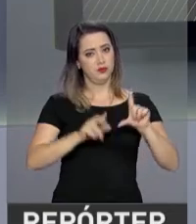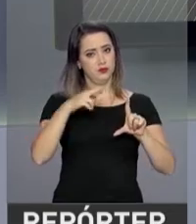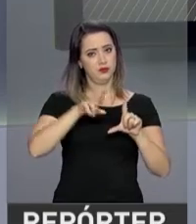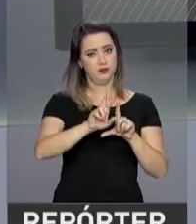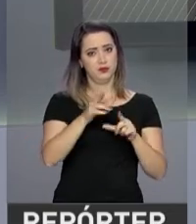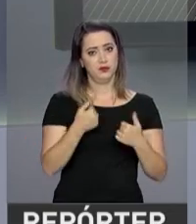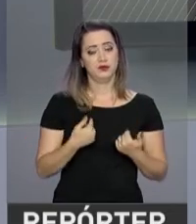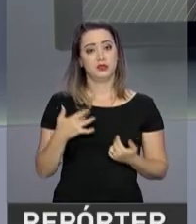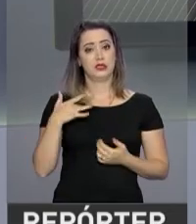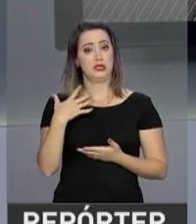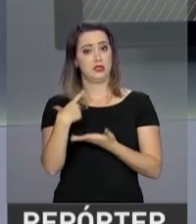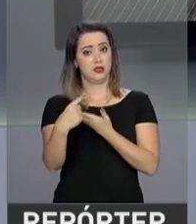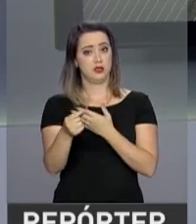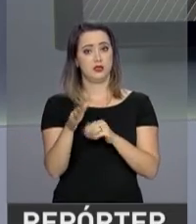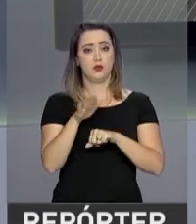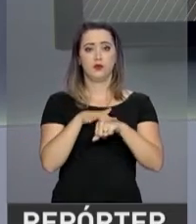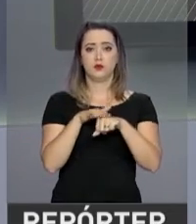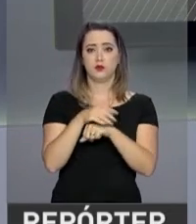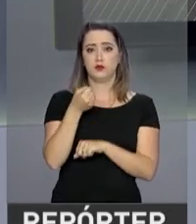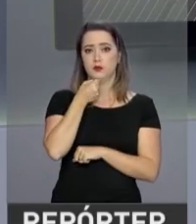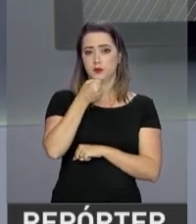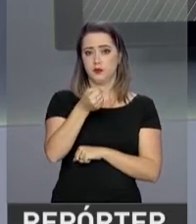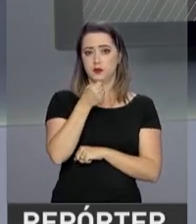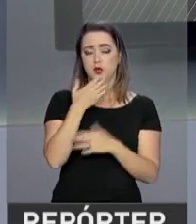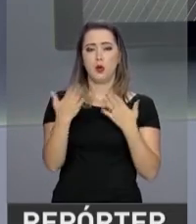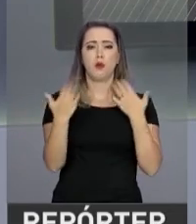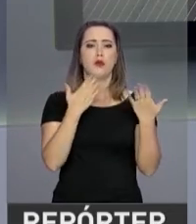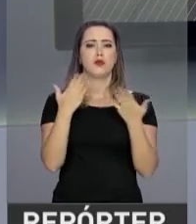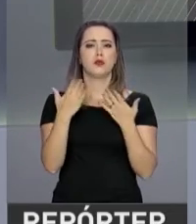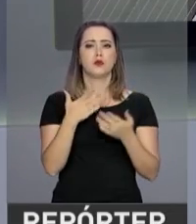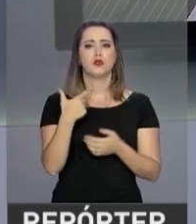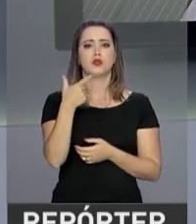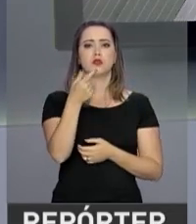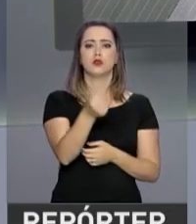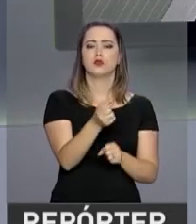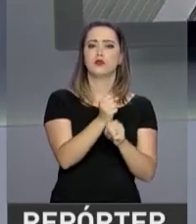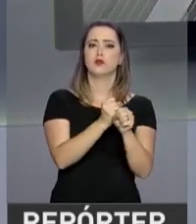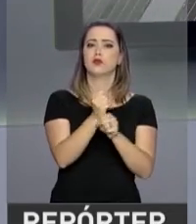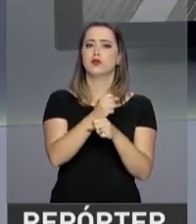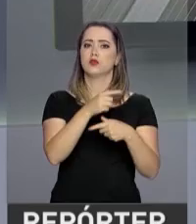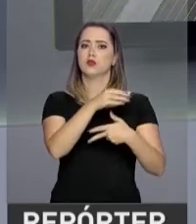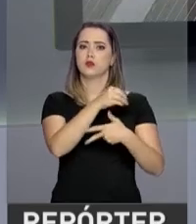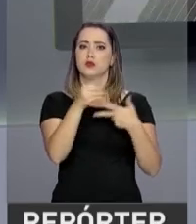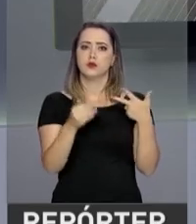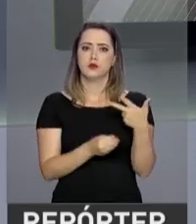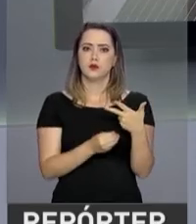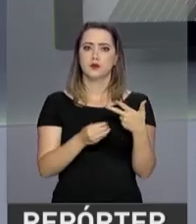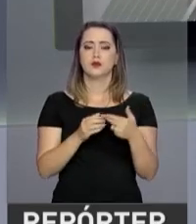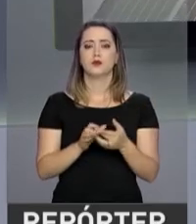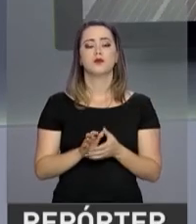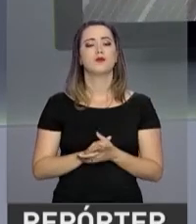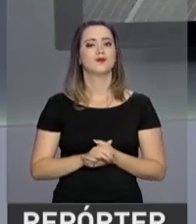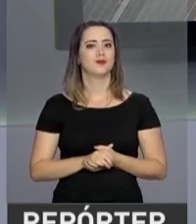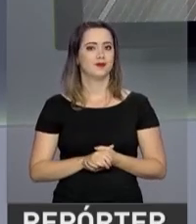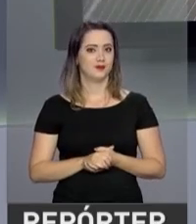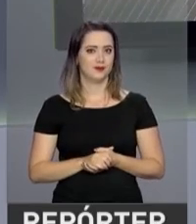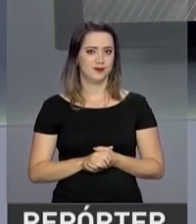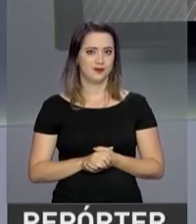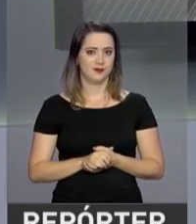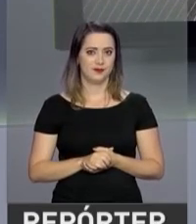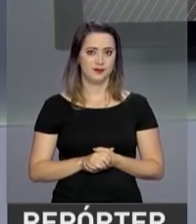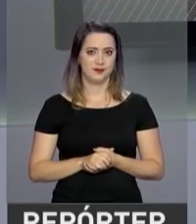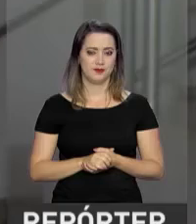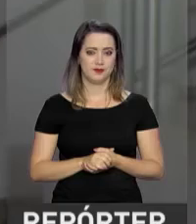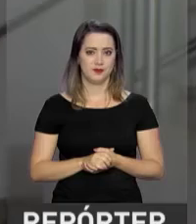tv nbr na saída ele conversou com nossa reportagem e fez um balanço dos 20 anos do enem o exame nacional do ensino